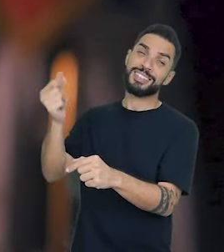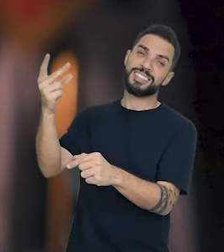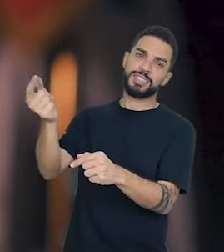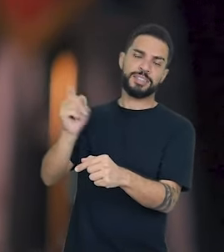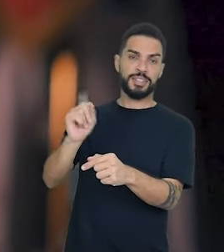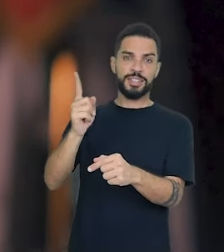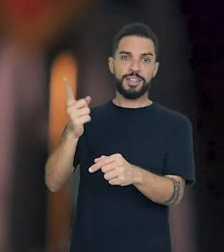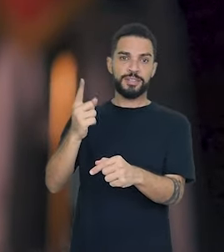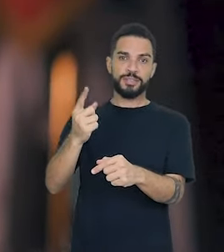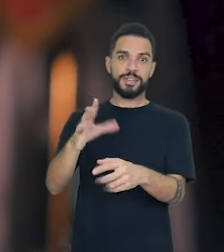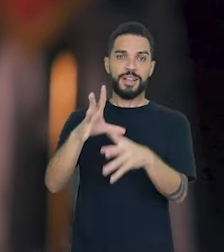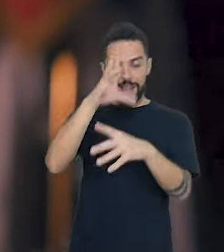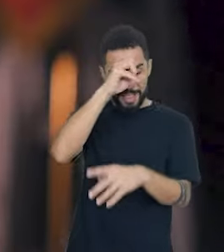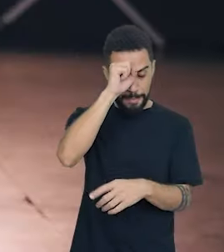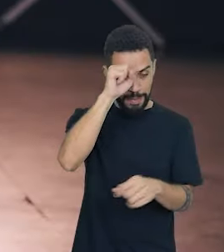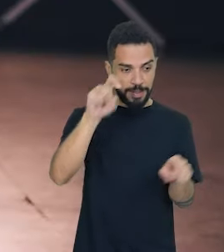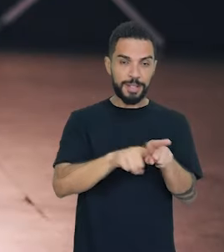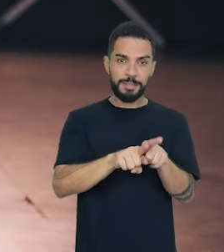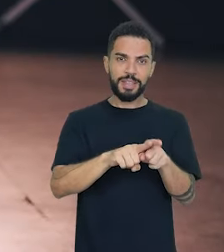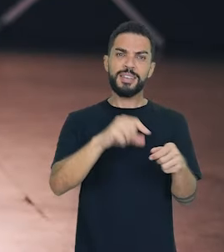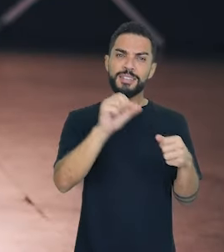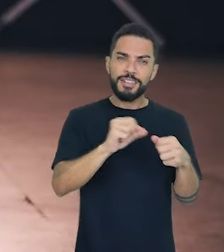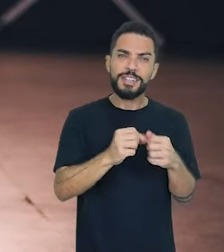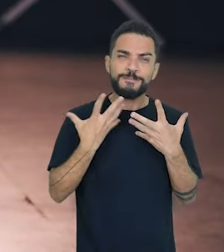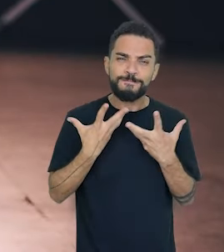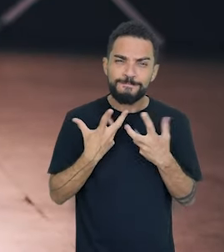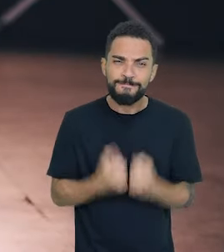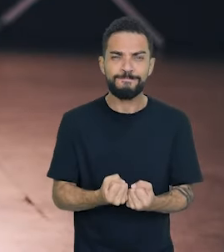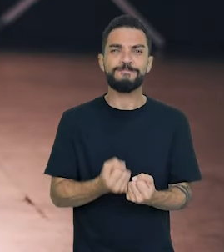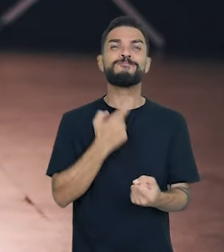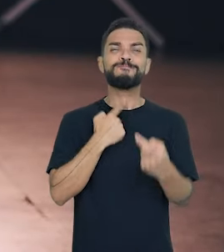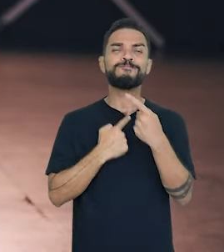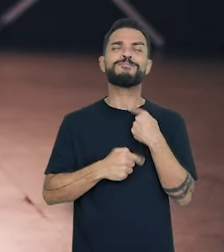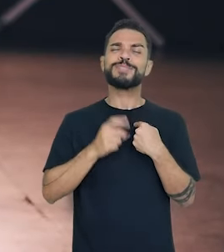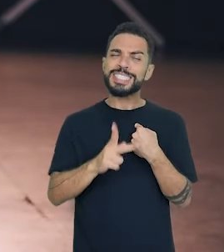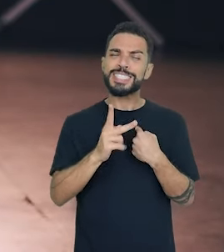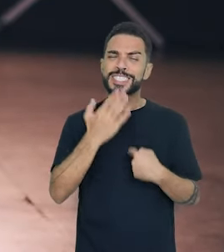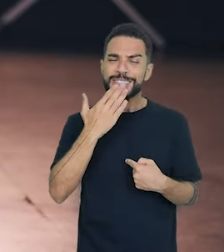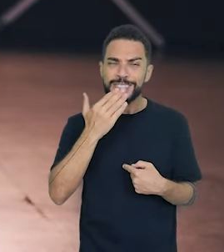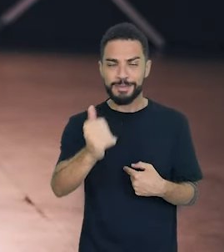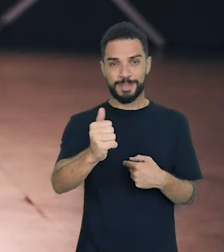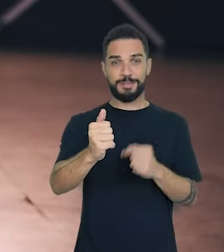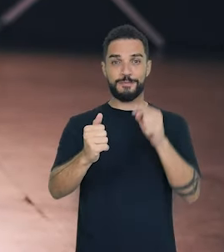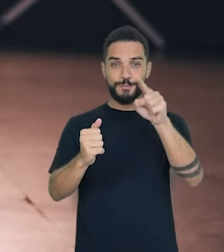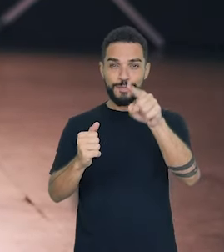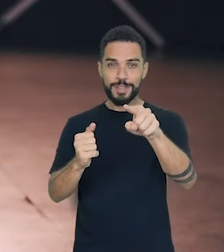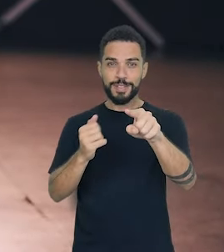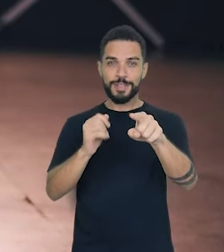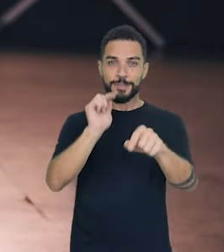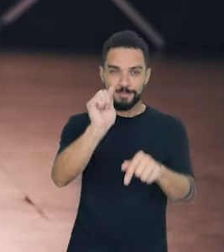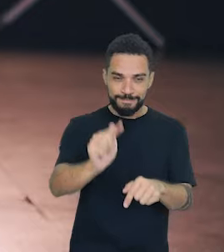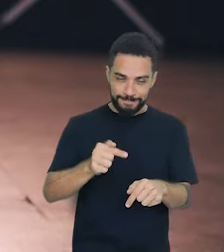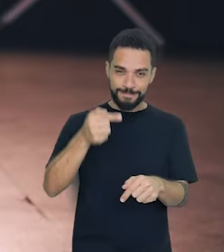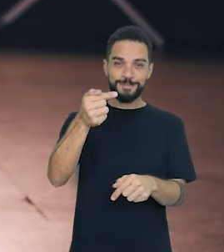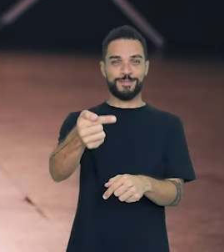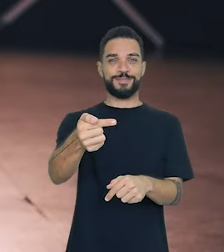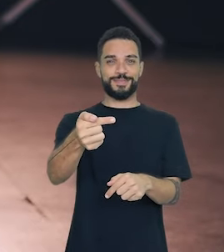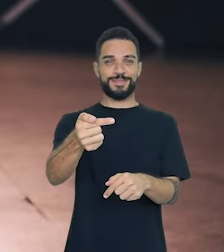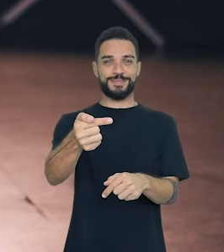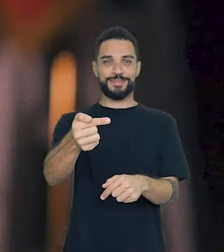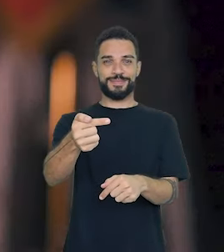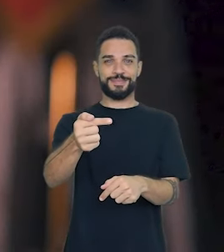você fazer. Ah, o outro, faça o que dá para você fazer. E faça o melhor. Quem sabe você vai ser o próximo